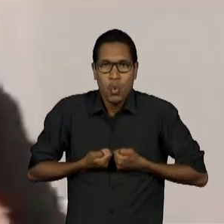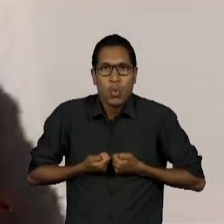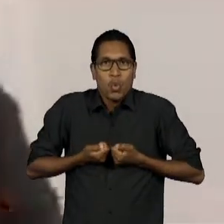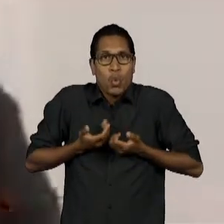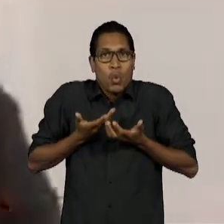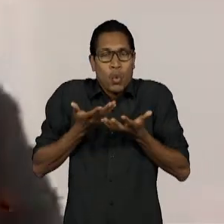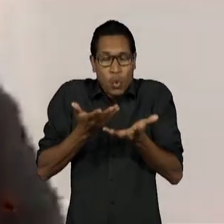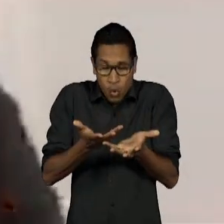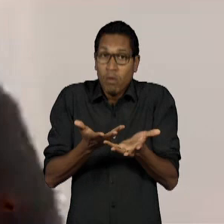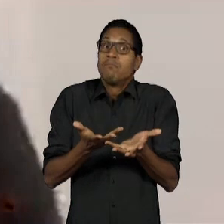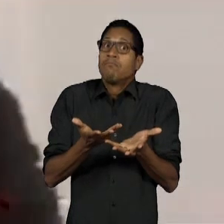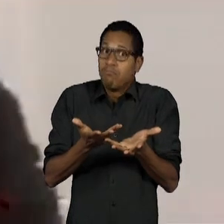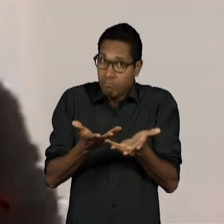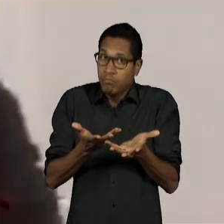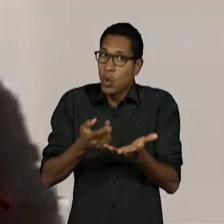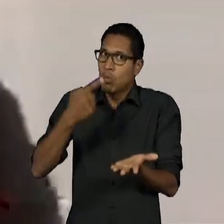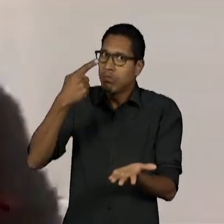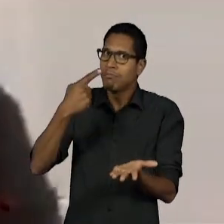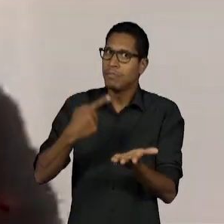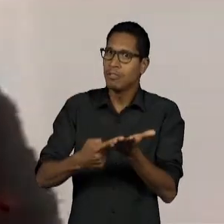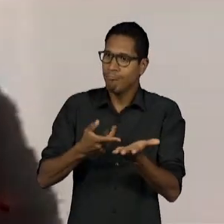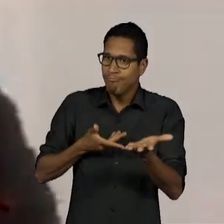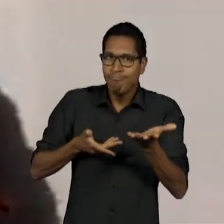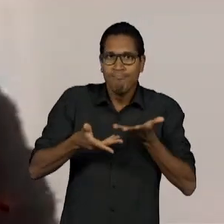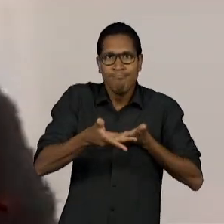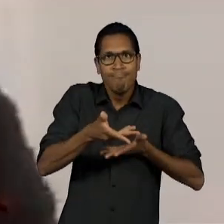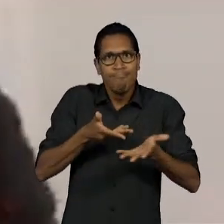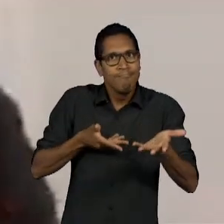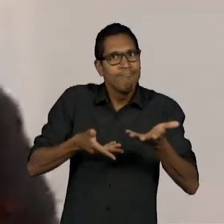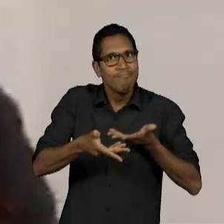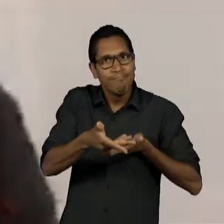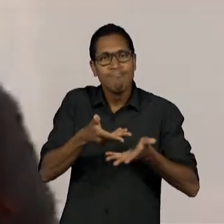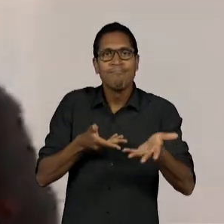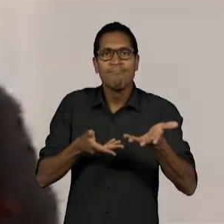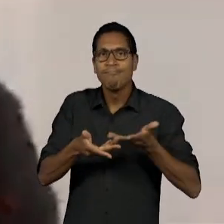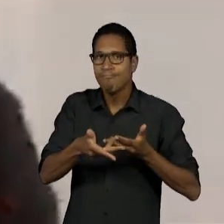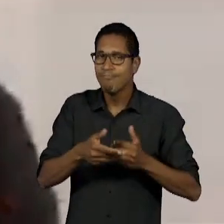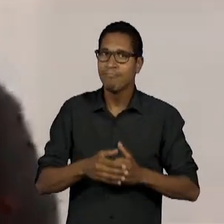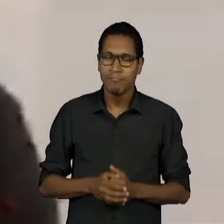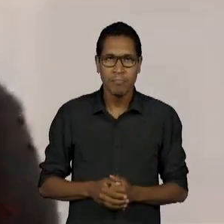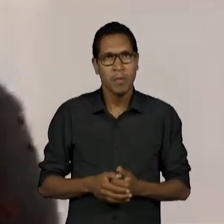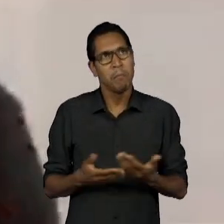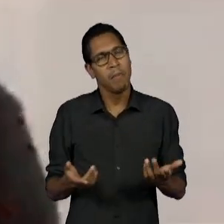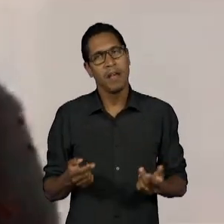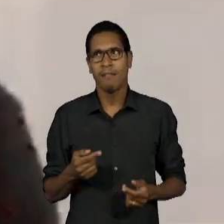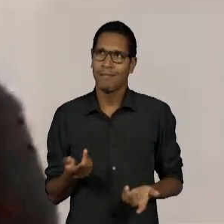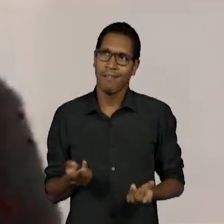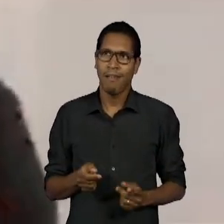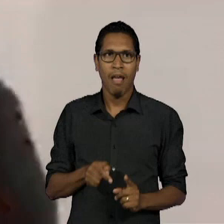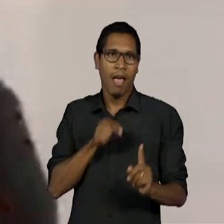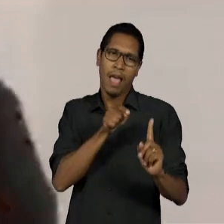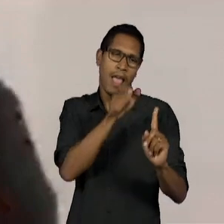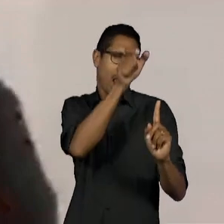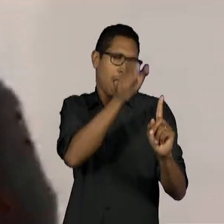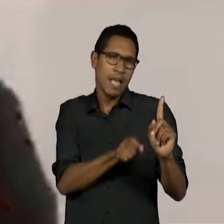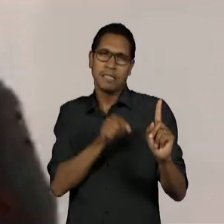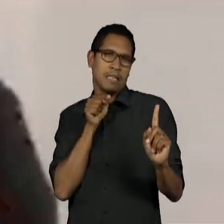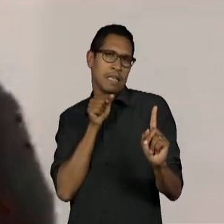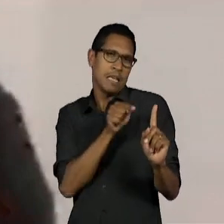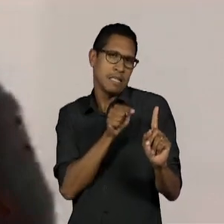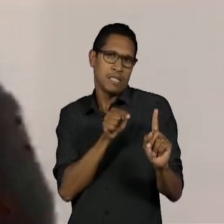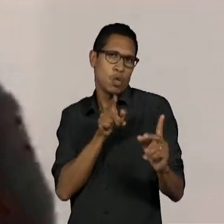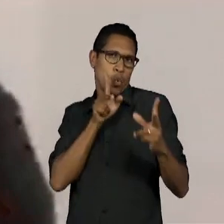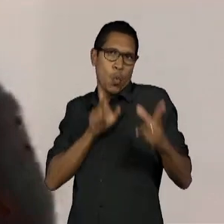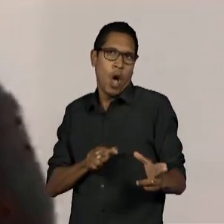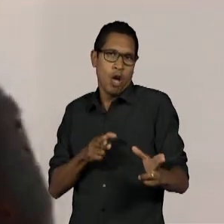muito, né? Mas não dá para dizer assim, pô, esse personagem é exatamente como eu sou,